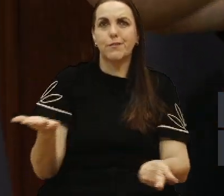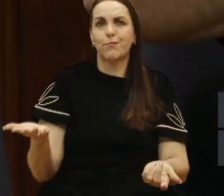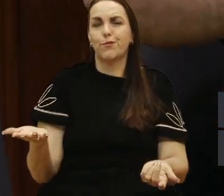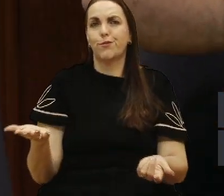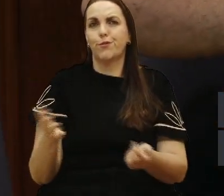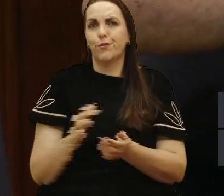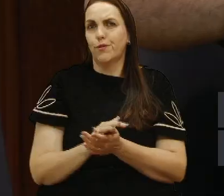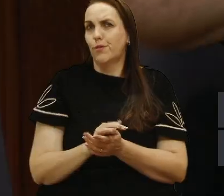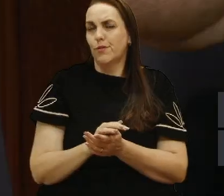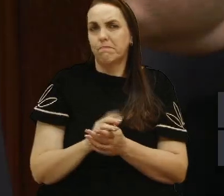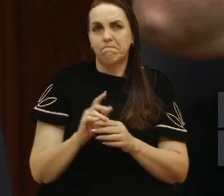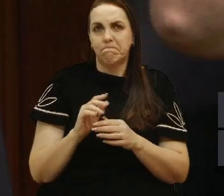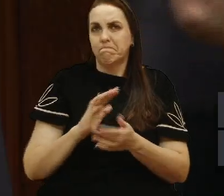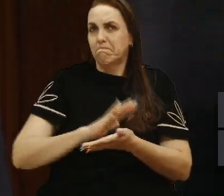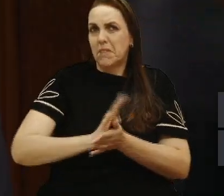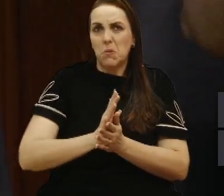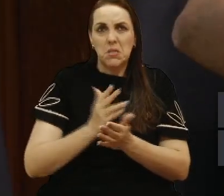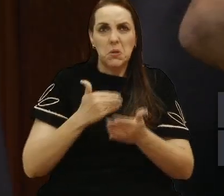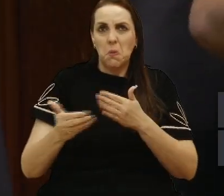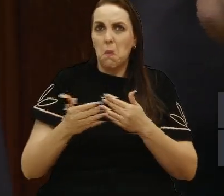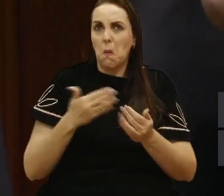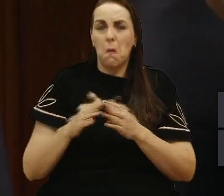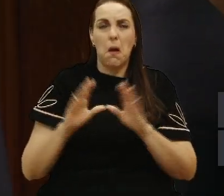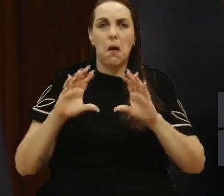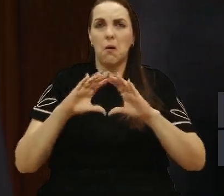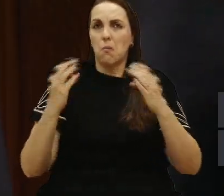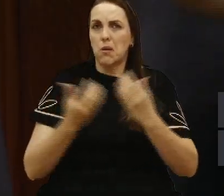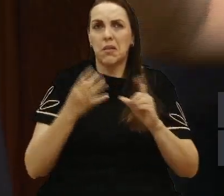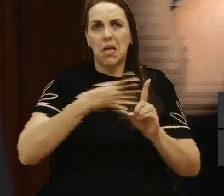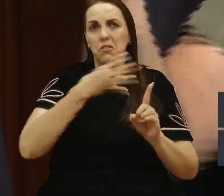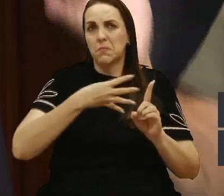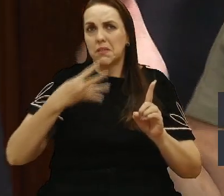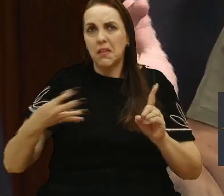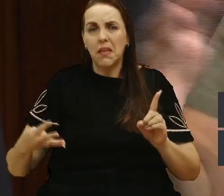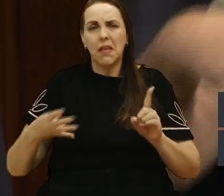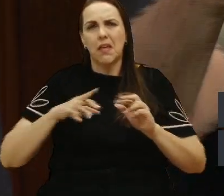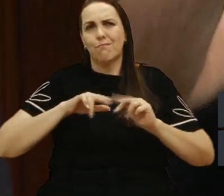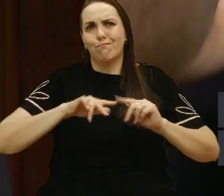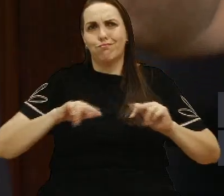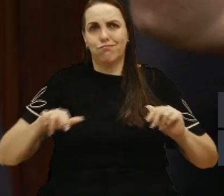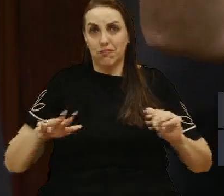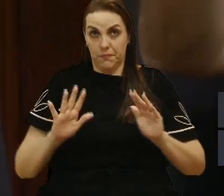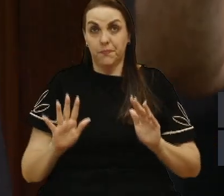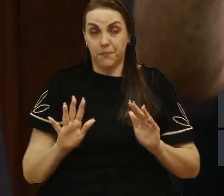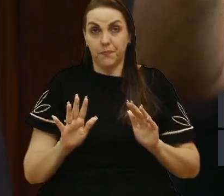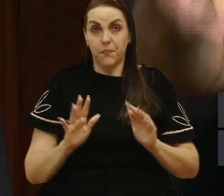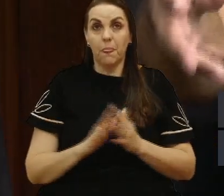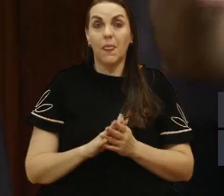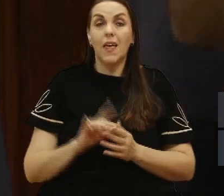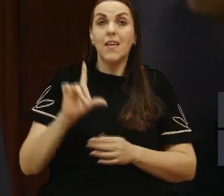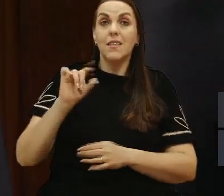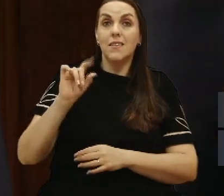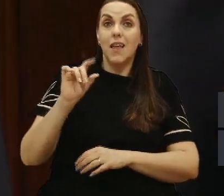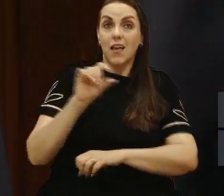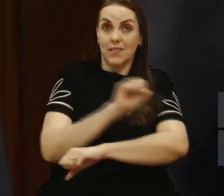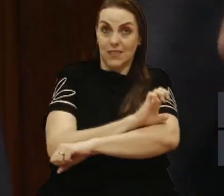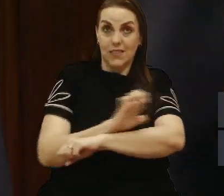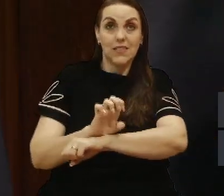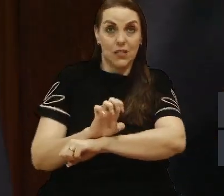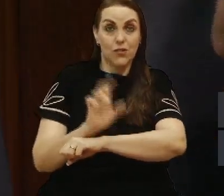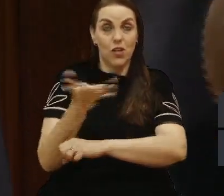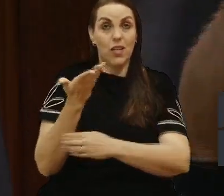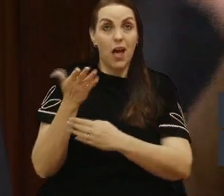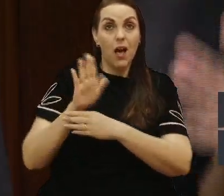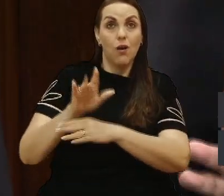de discriminação contra a comunidade LGBTQIA+, e outras. Esses 10 estagiários auxiliariam